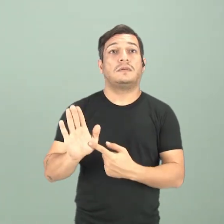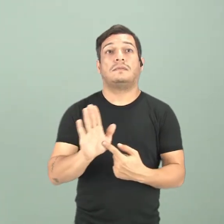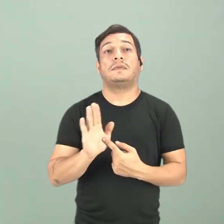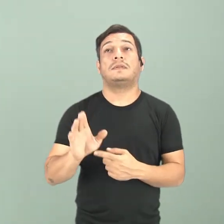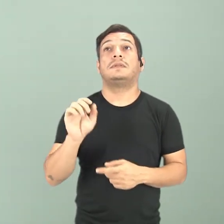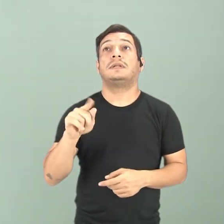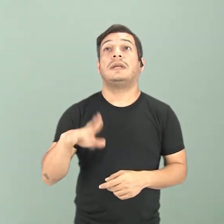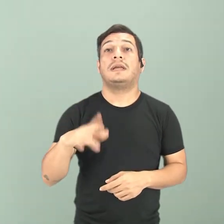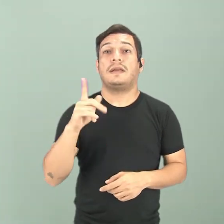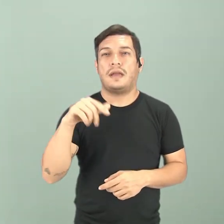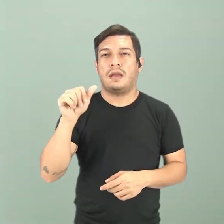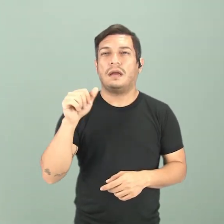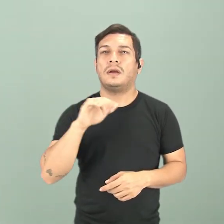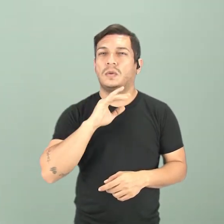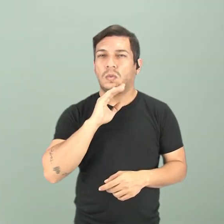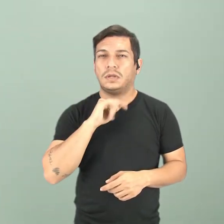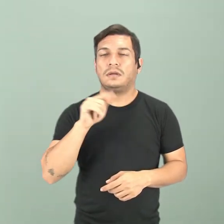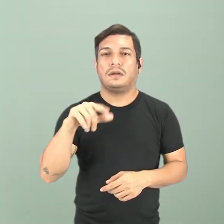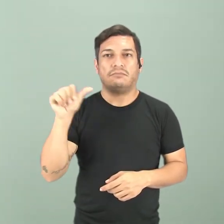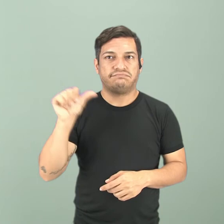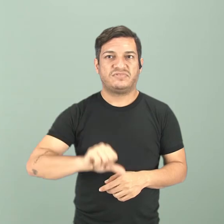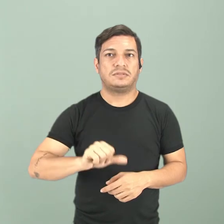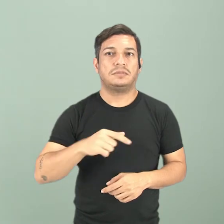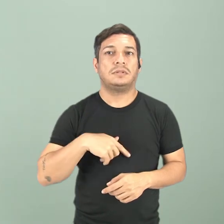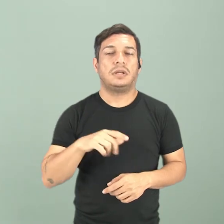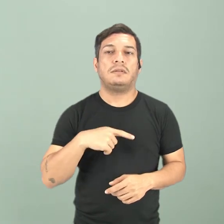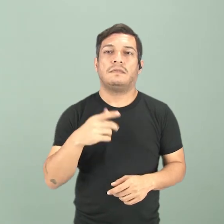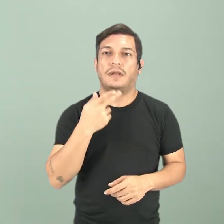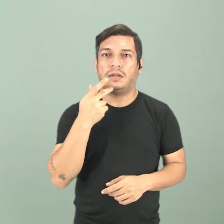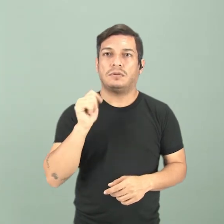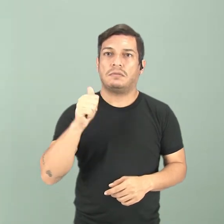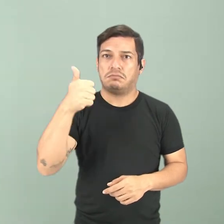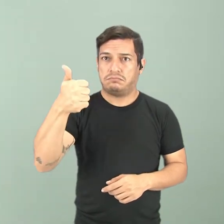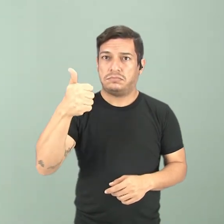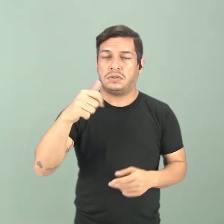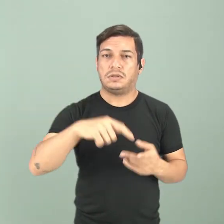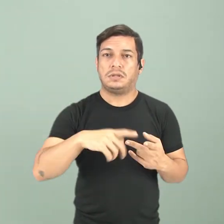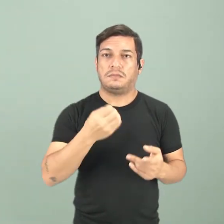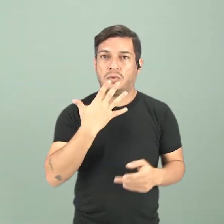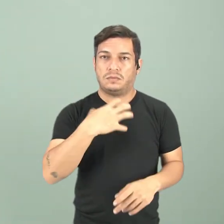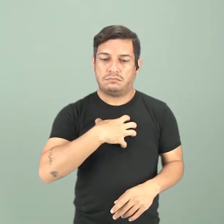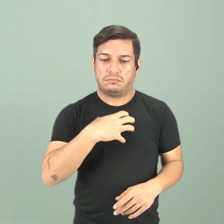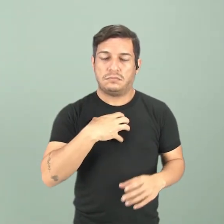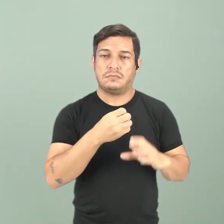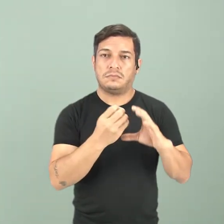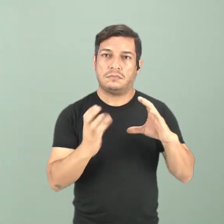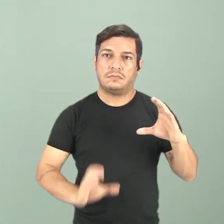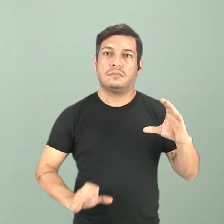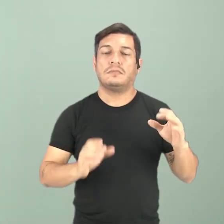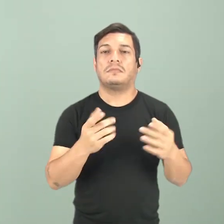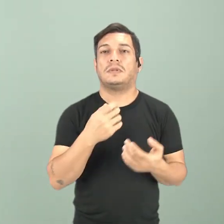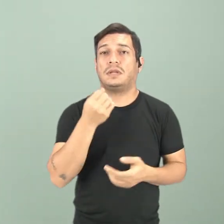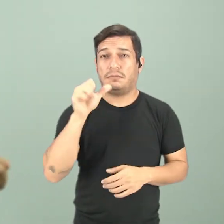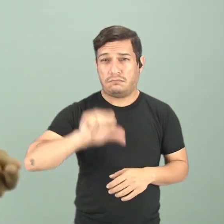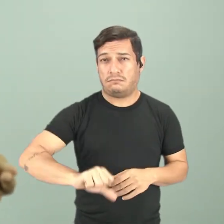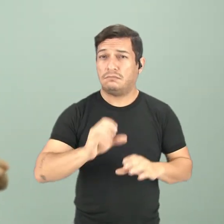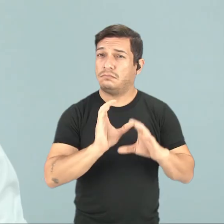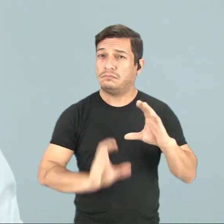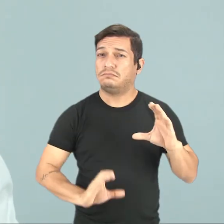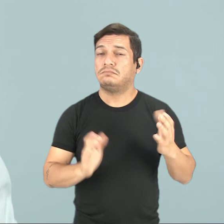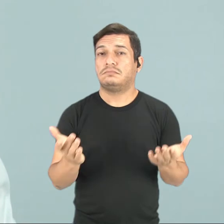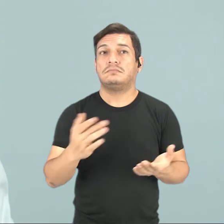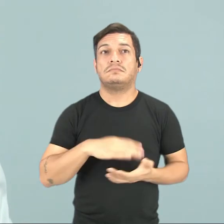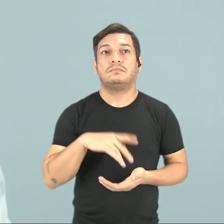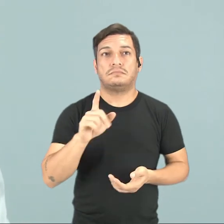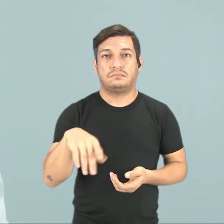A ocasião apenas revela quem é pilantra e quem não é. Quem é honesto e quem é desonesto. Quem tem boa índole e quem